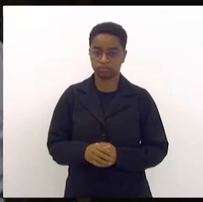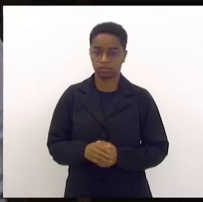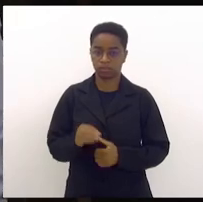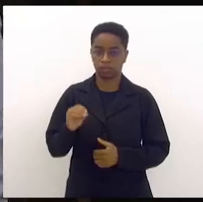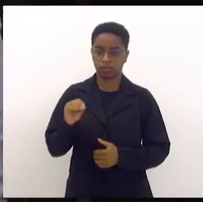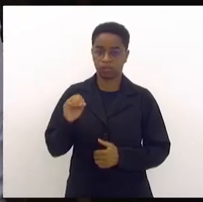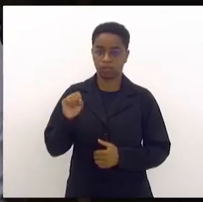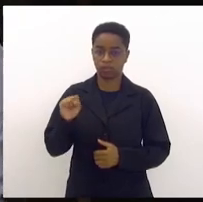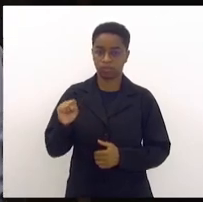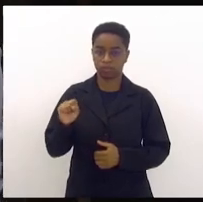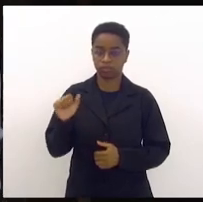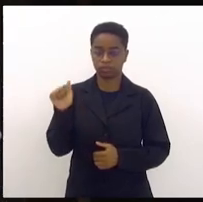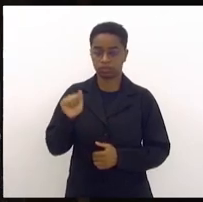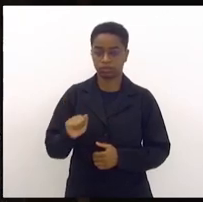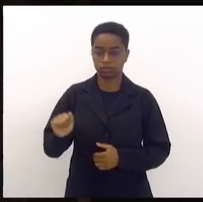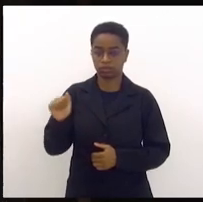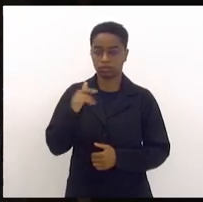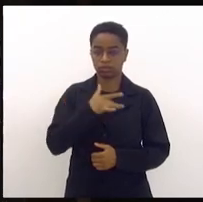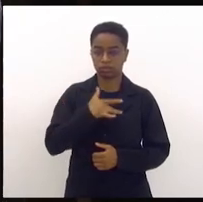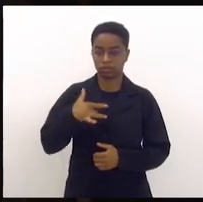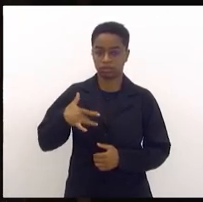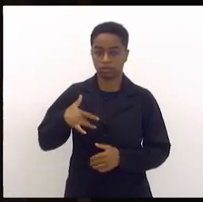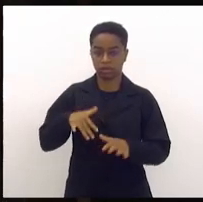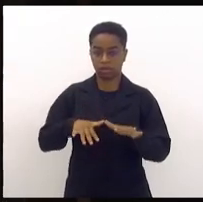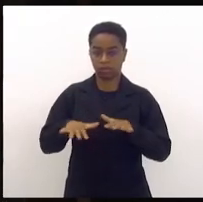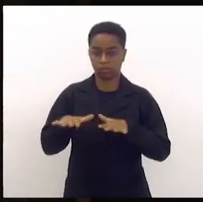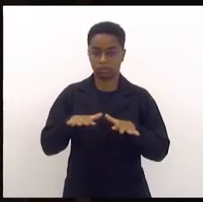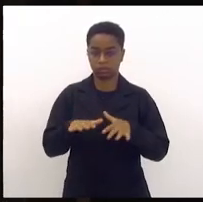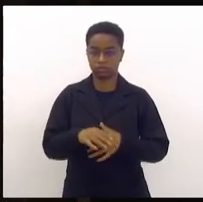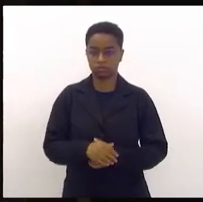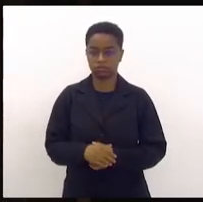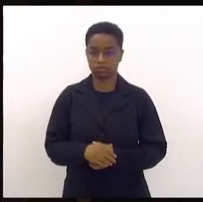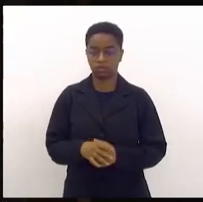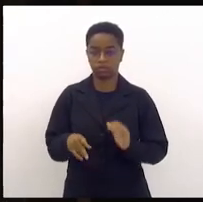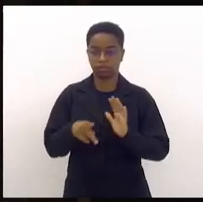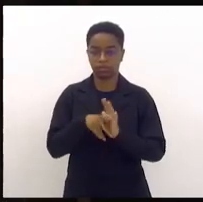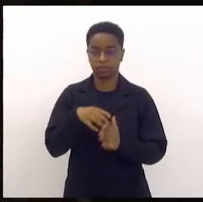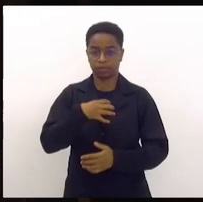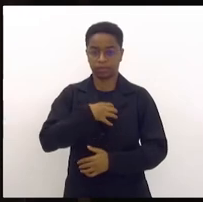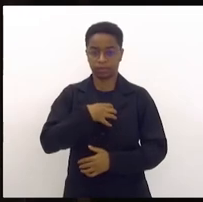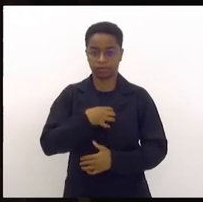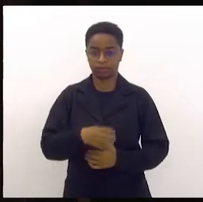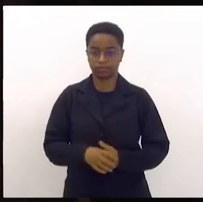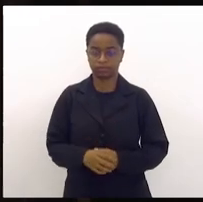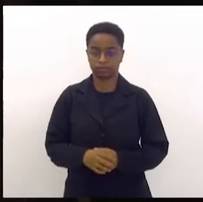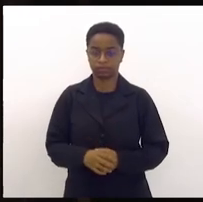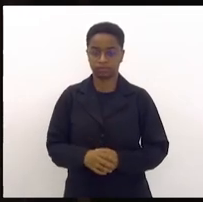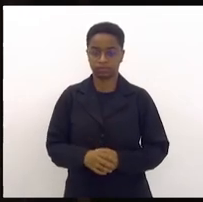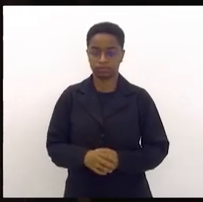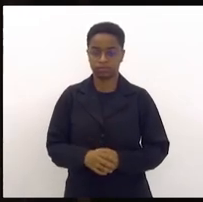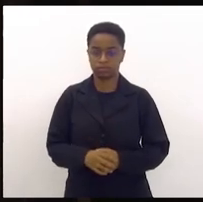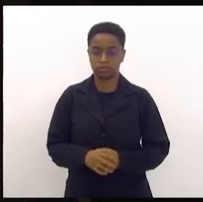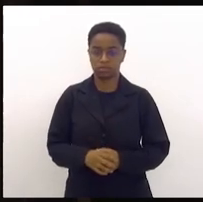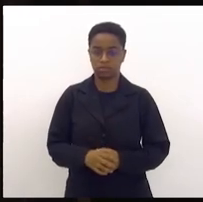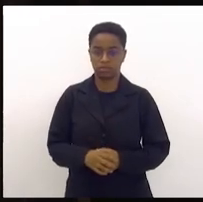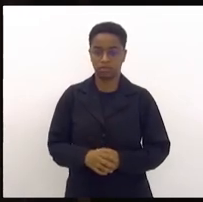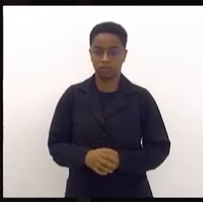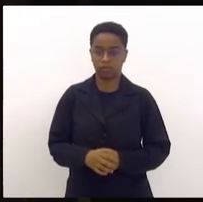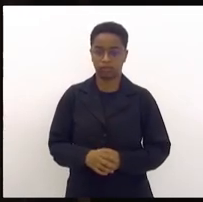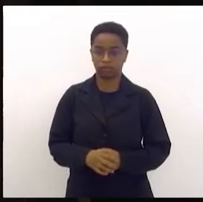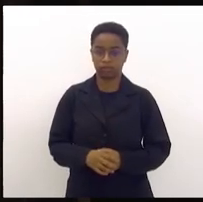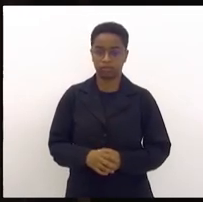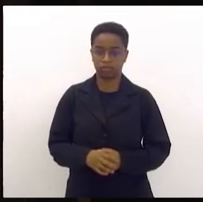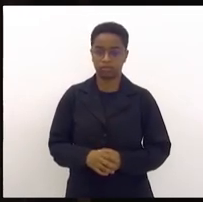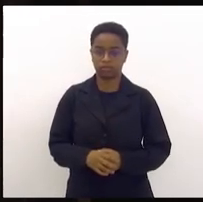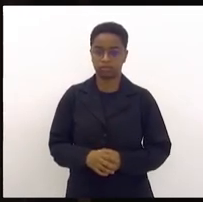OS Associação Saúde em Movimento, uma OS da Bahia, deputado Carlos Augusto, e que